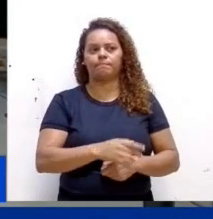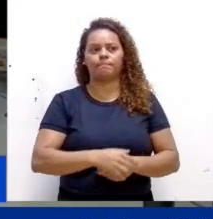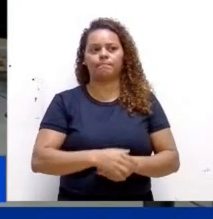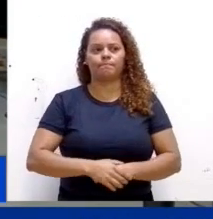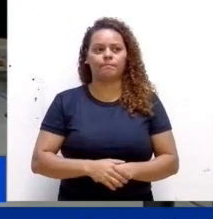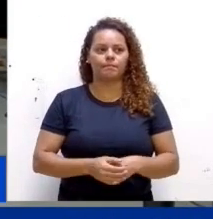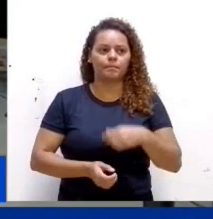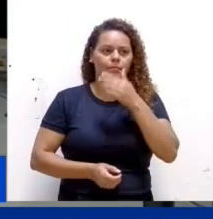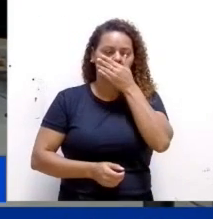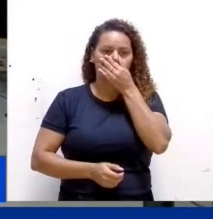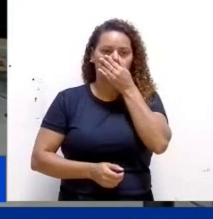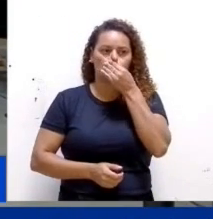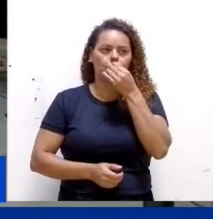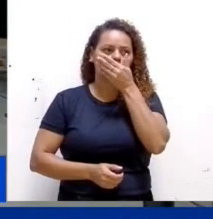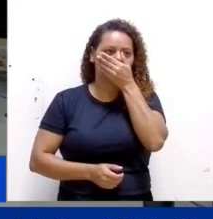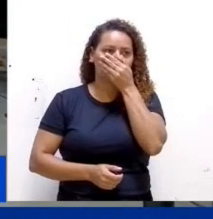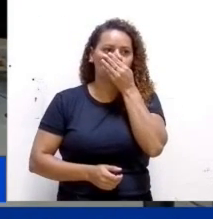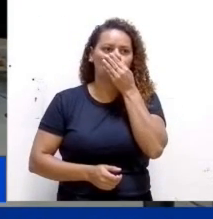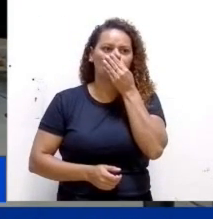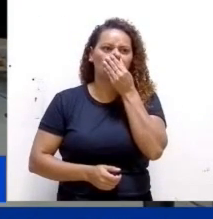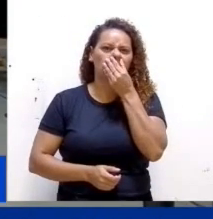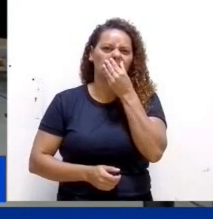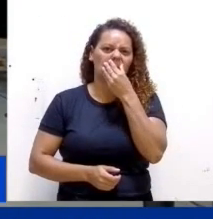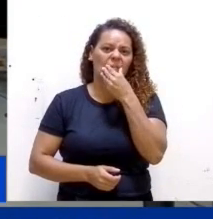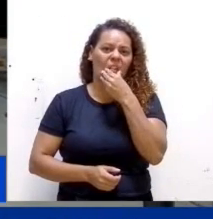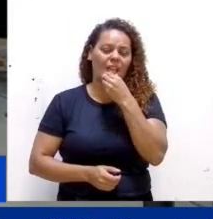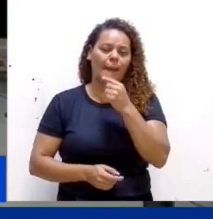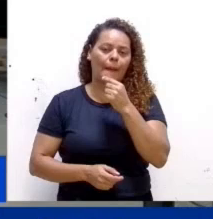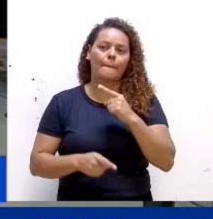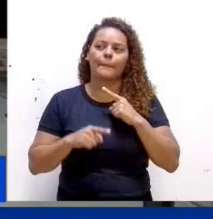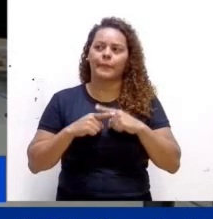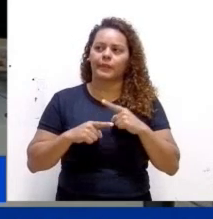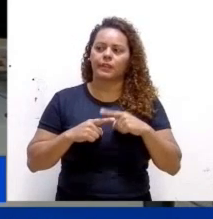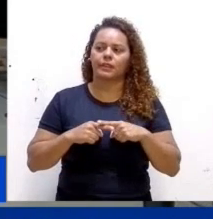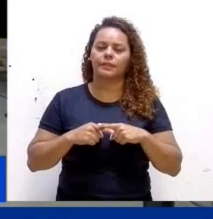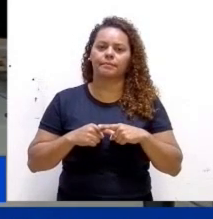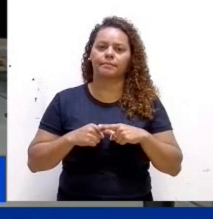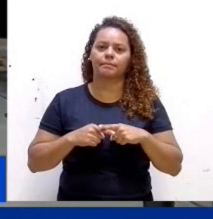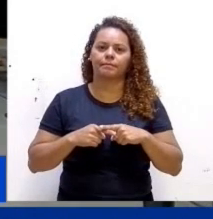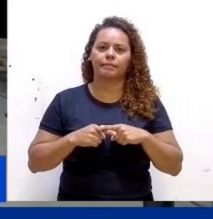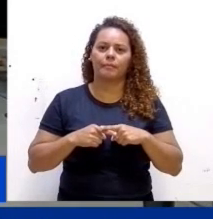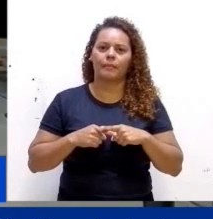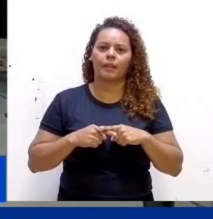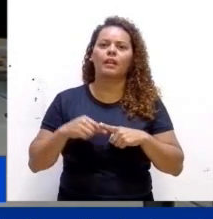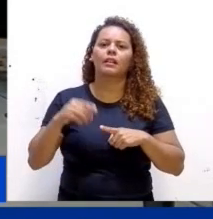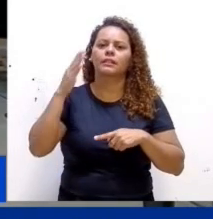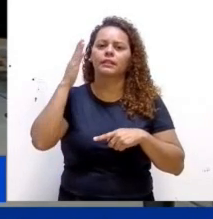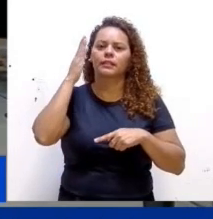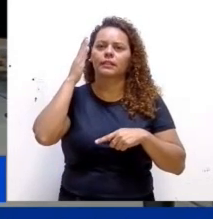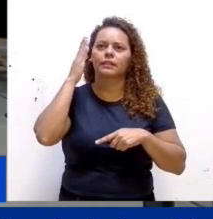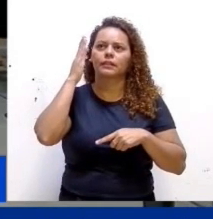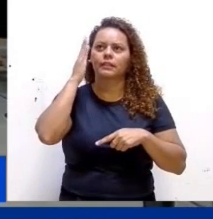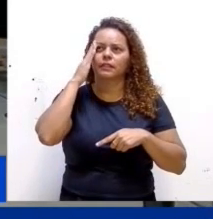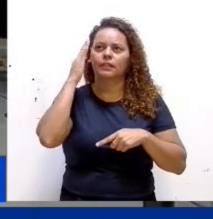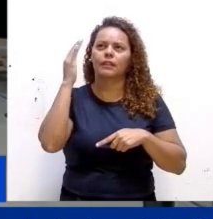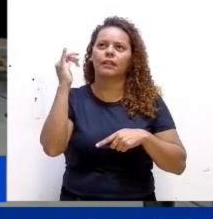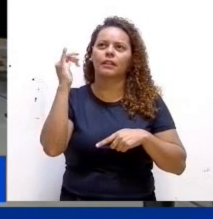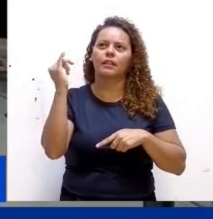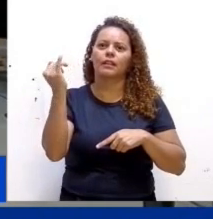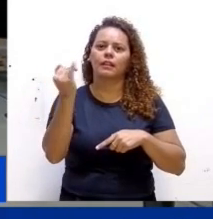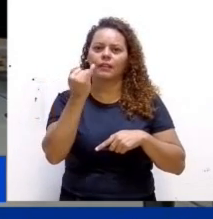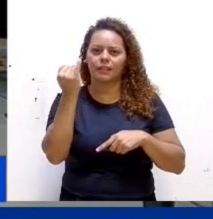Certo? É importante saber a nossa origem. Ai, nem quero o nome, mas é importante saber da onde que eu